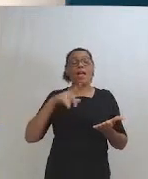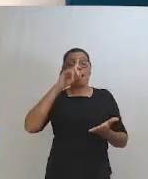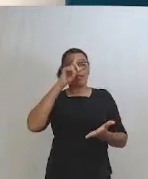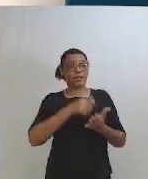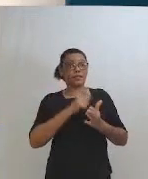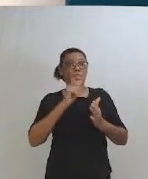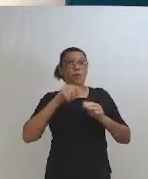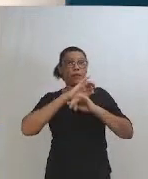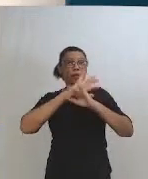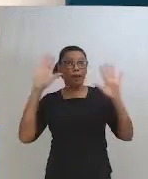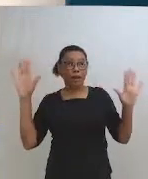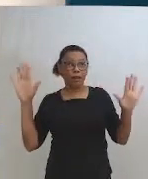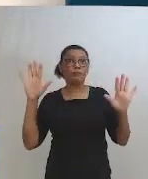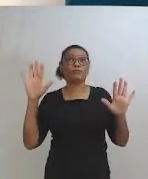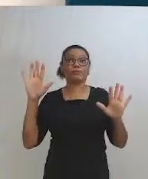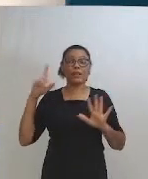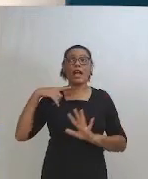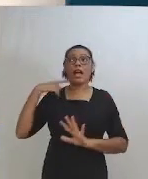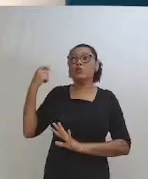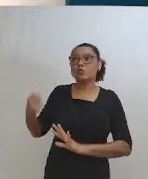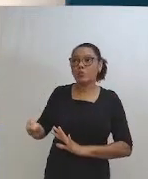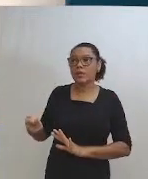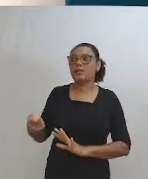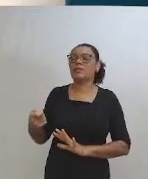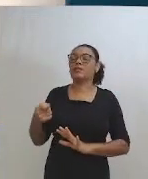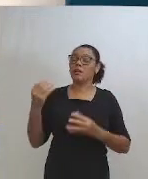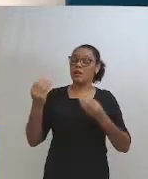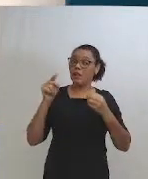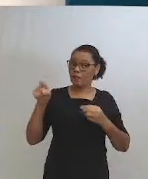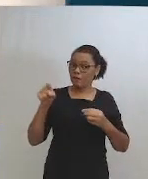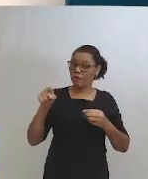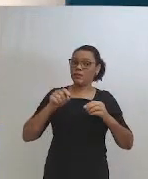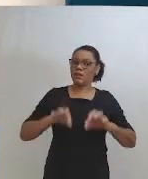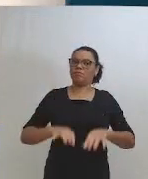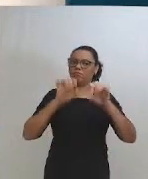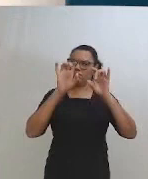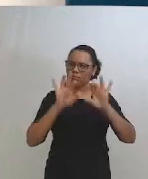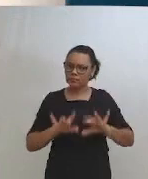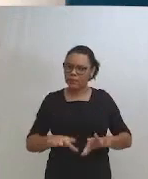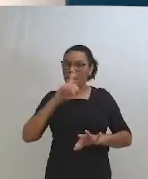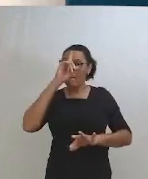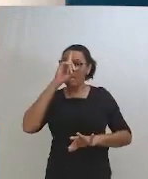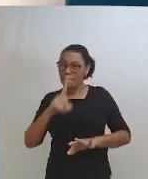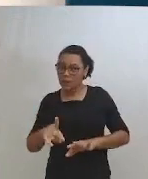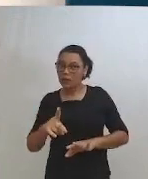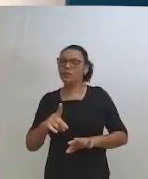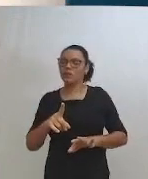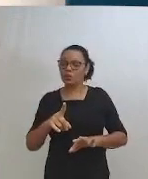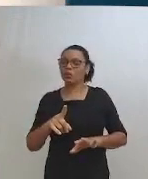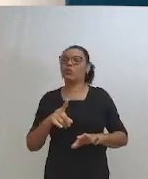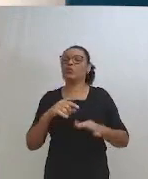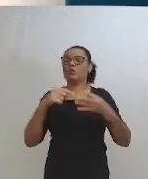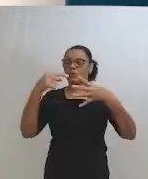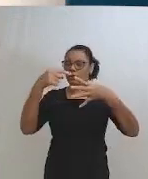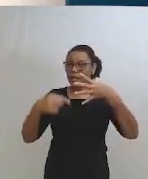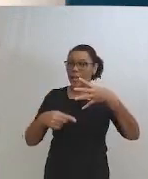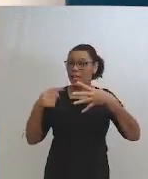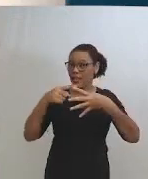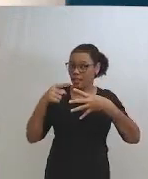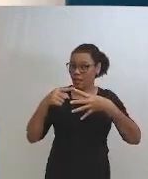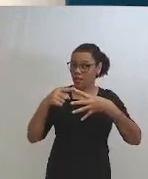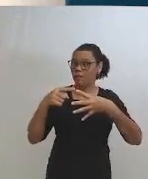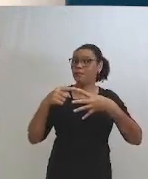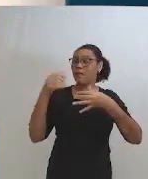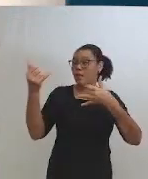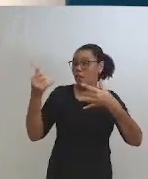piso, como Vossa Excelência transcreveu no voto, determinou a remessa dos dados de localização pelos seguintes termos: que o Google informe todas as contas